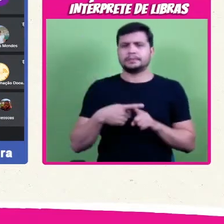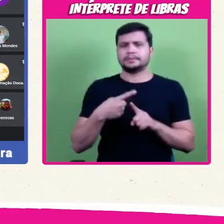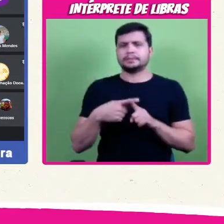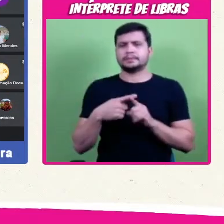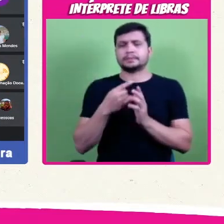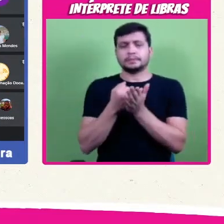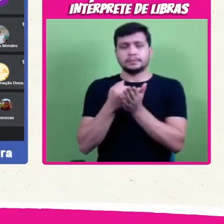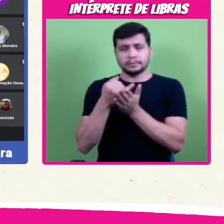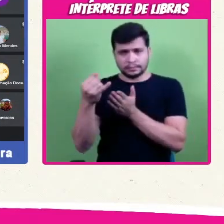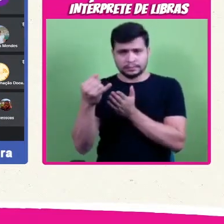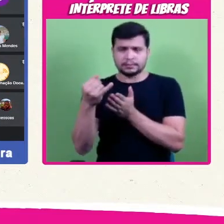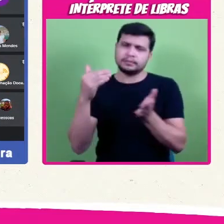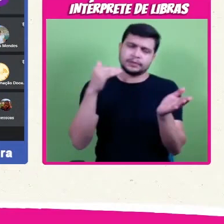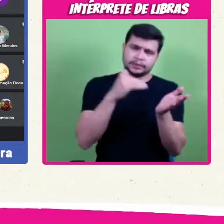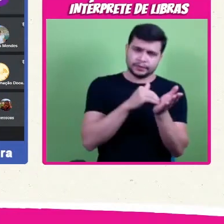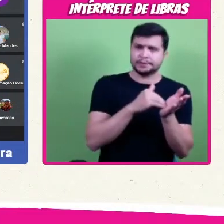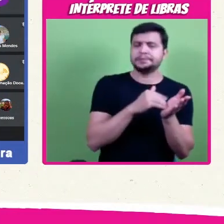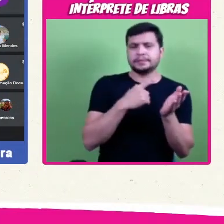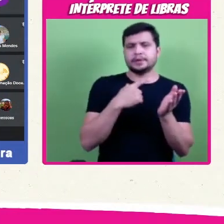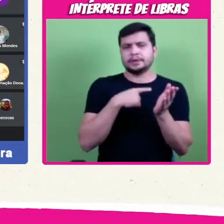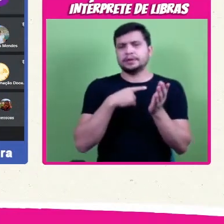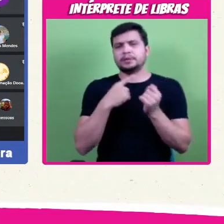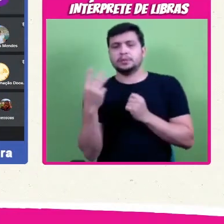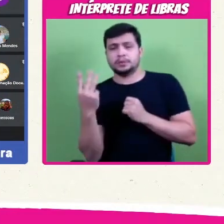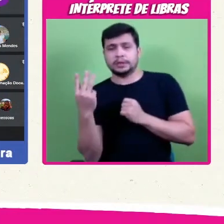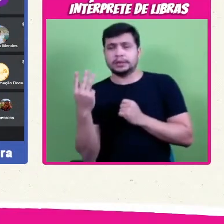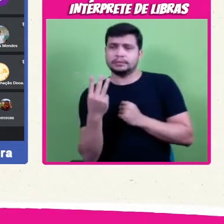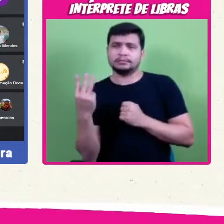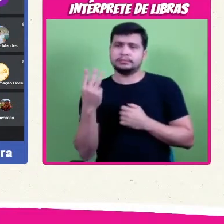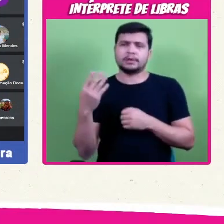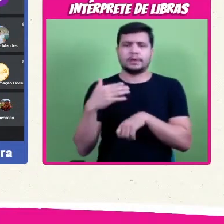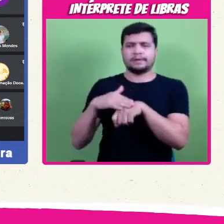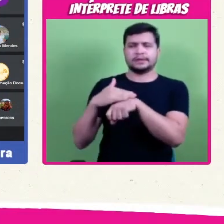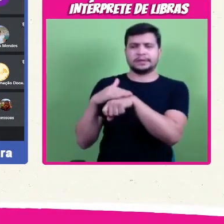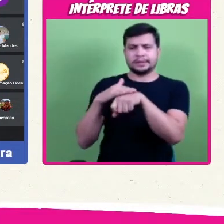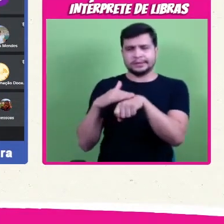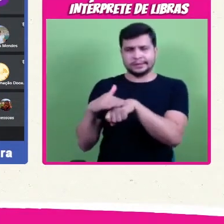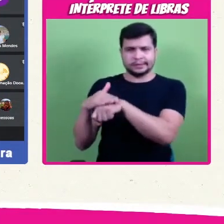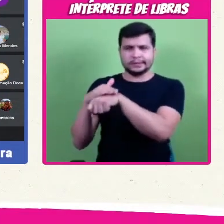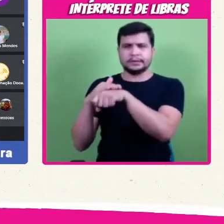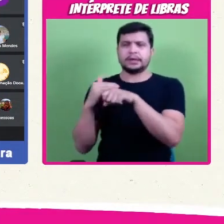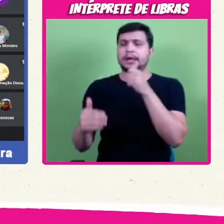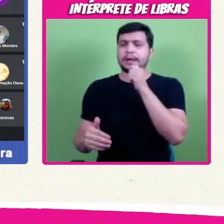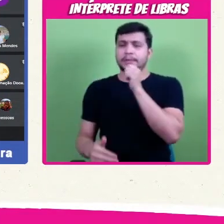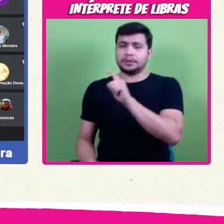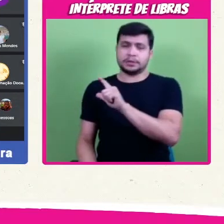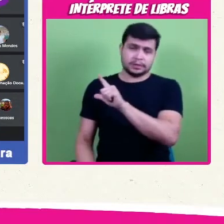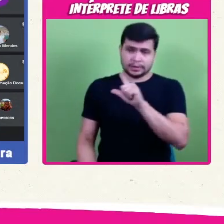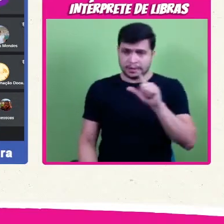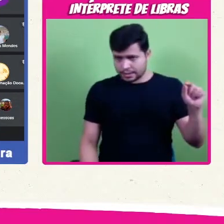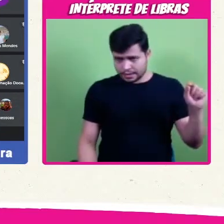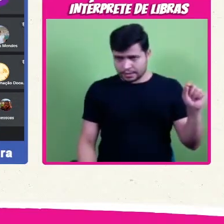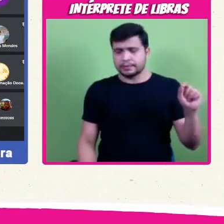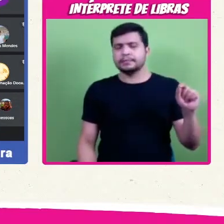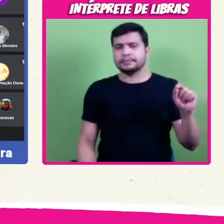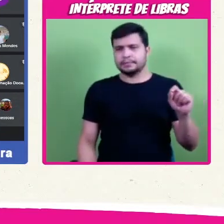fim, né? Estão ali os três conversando, e aí a Nina sai, e o Gabriel,